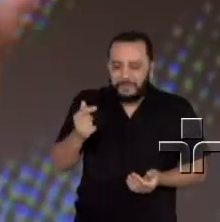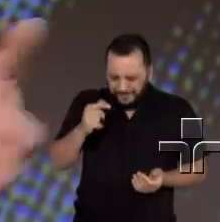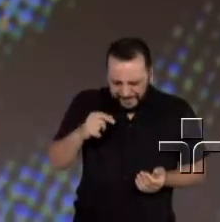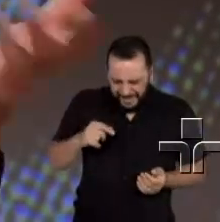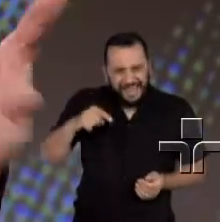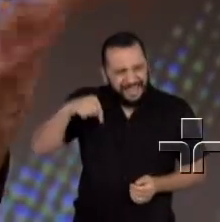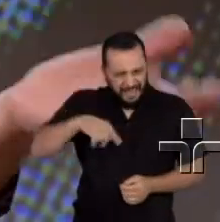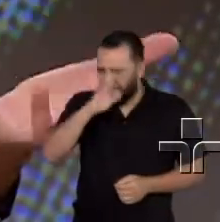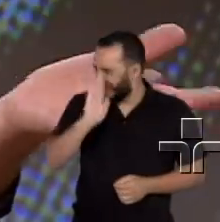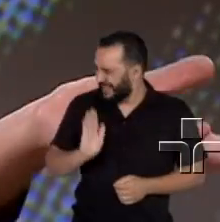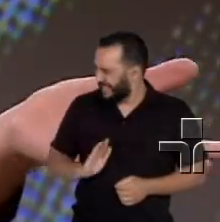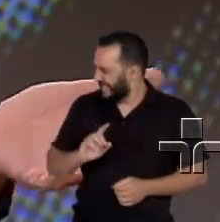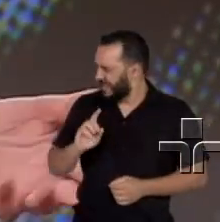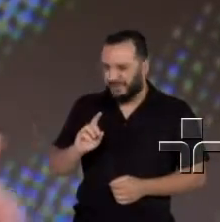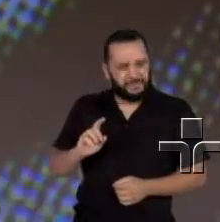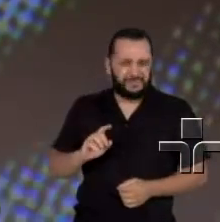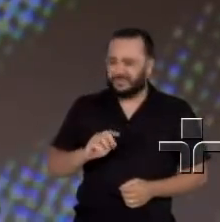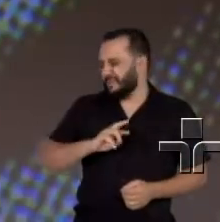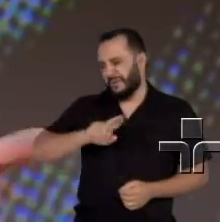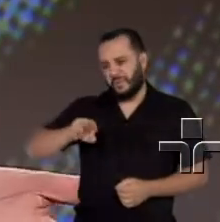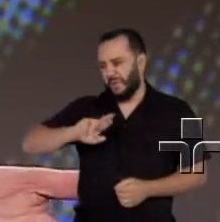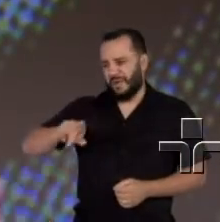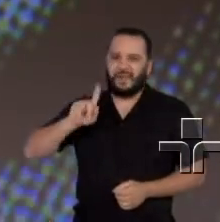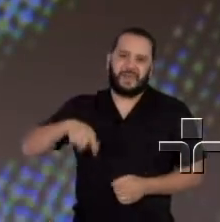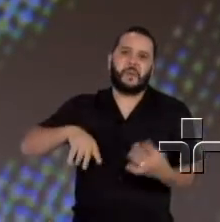de lama e vírus, sei lá,